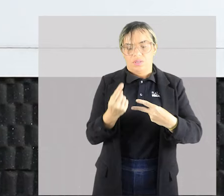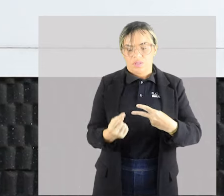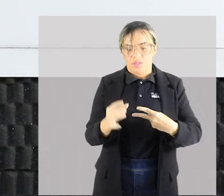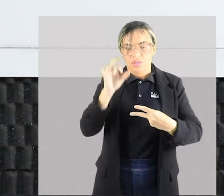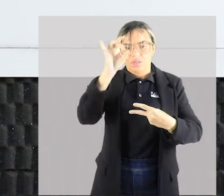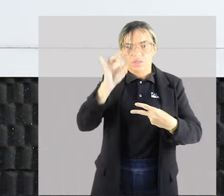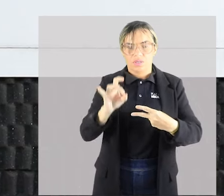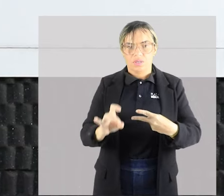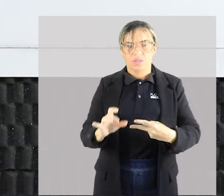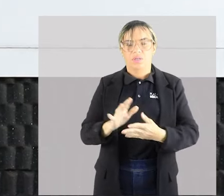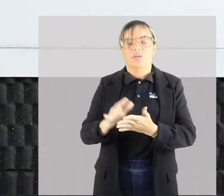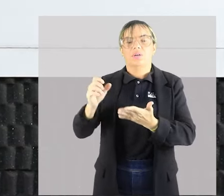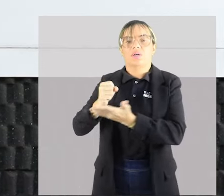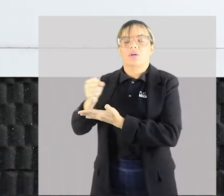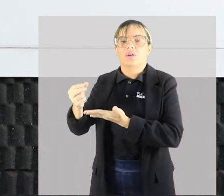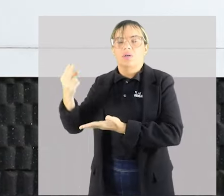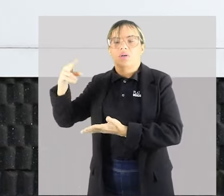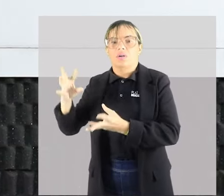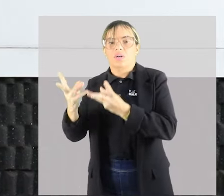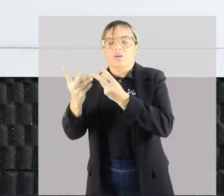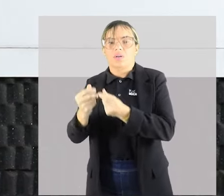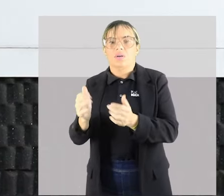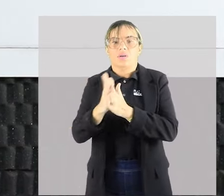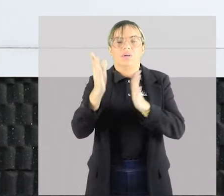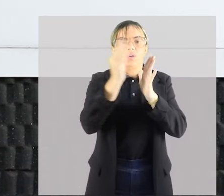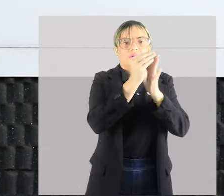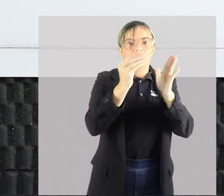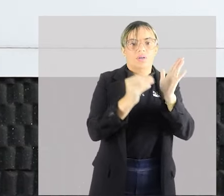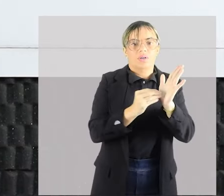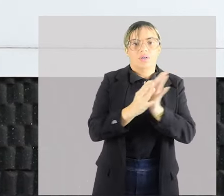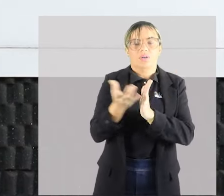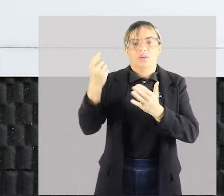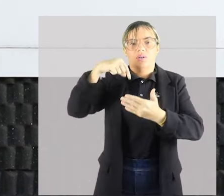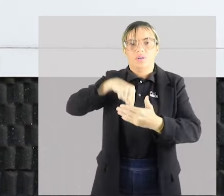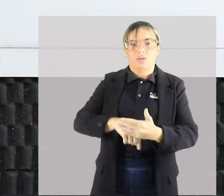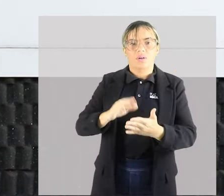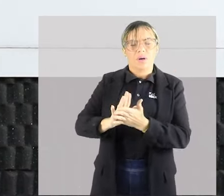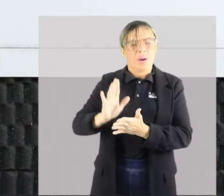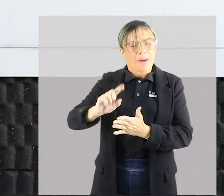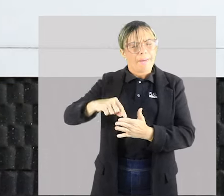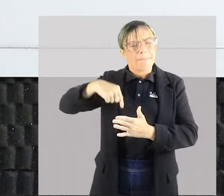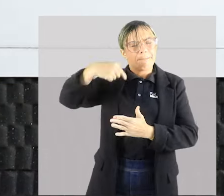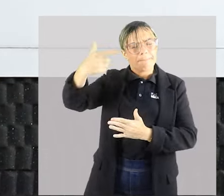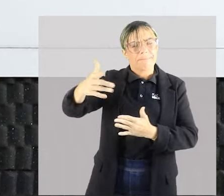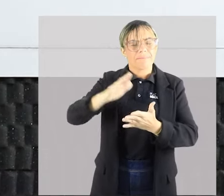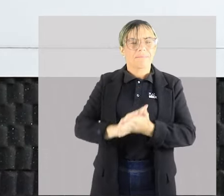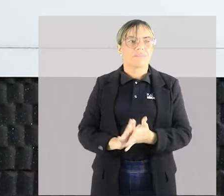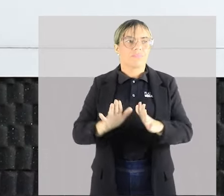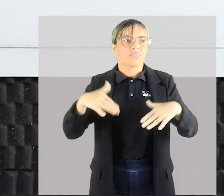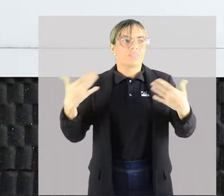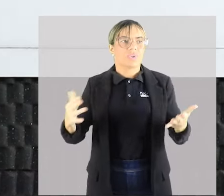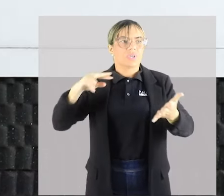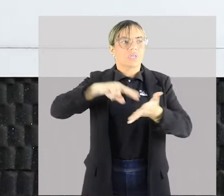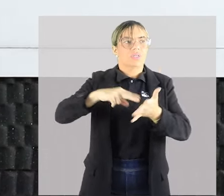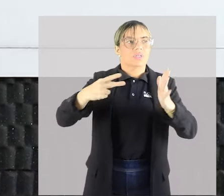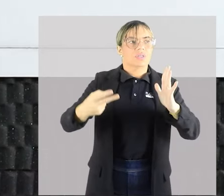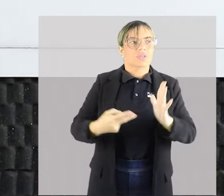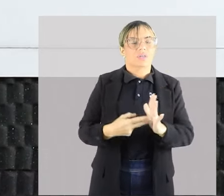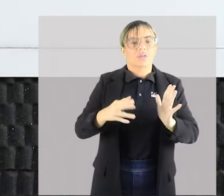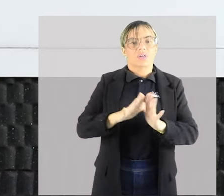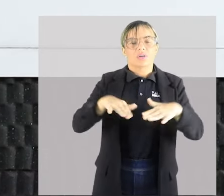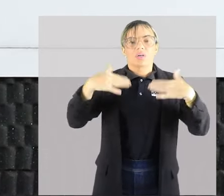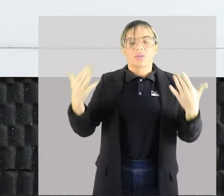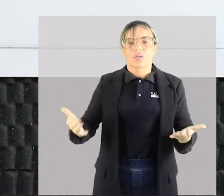base tá ali pra gente que é um conteúdo que a gente vai aprofundar um pouquinho mais na frente tá certo o que que isso significa pra